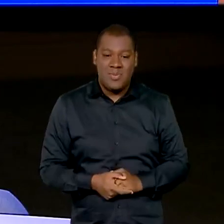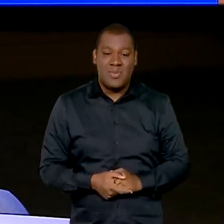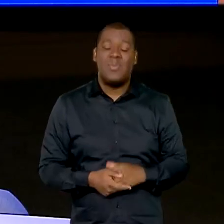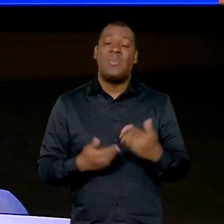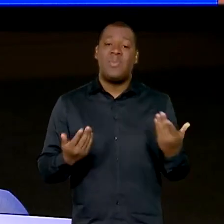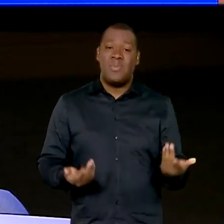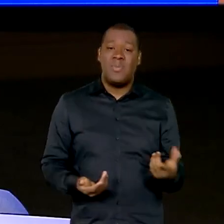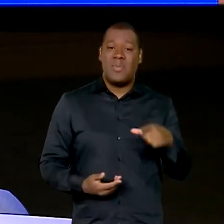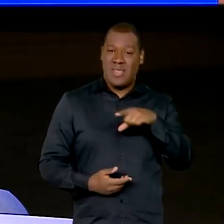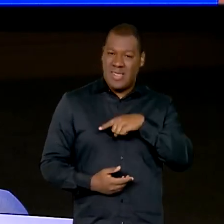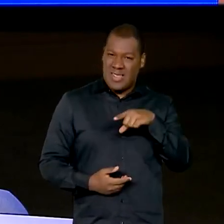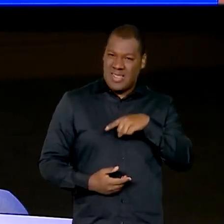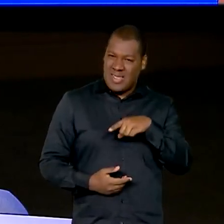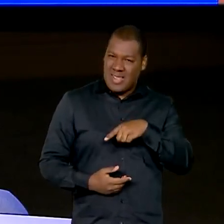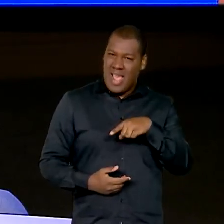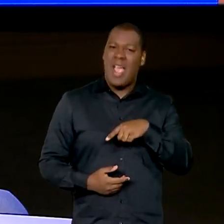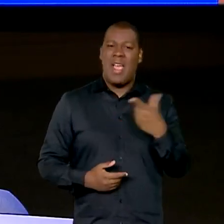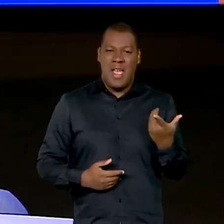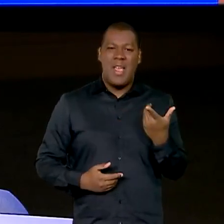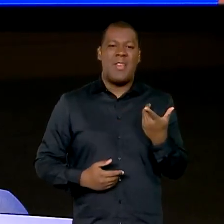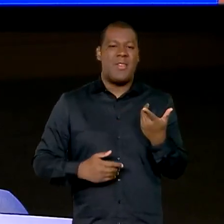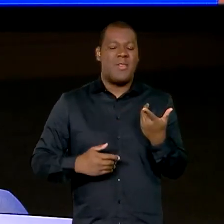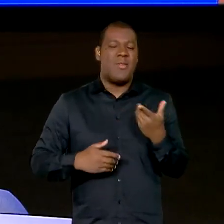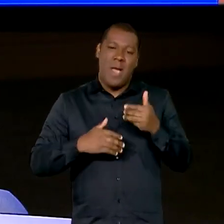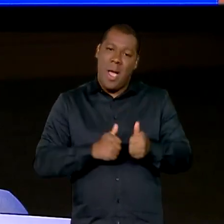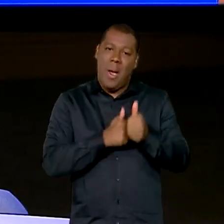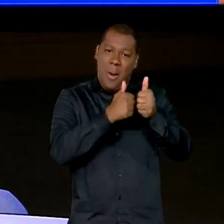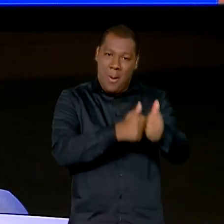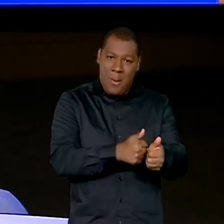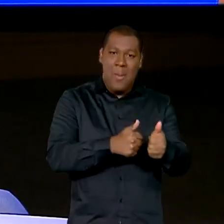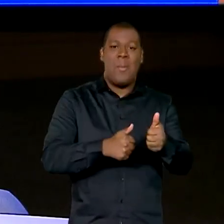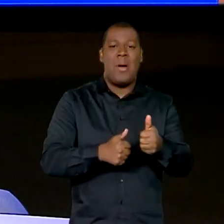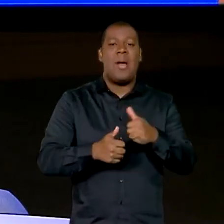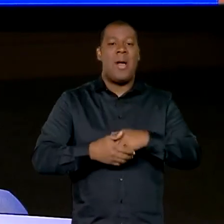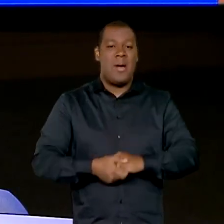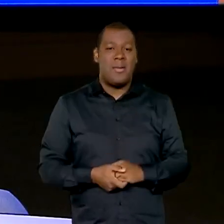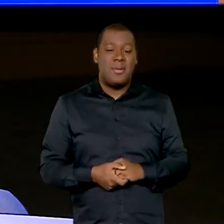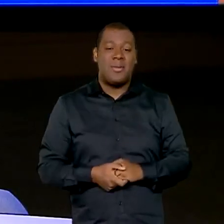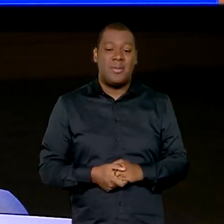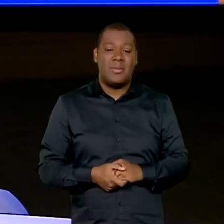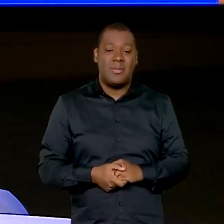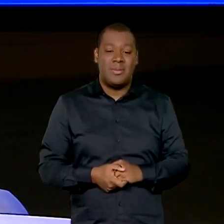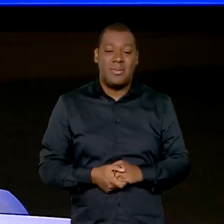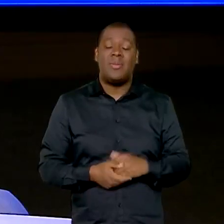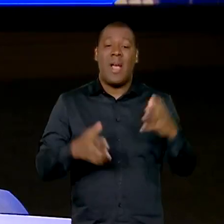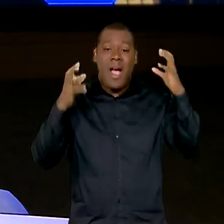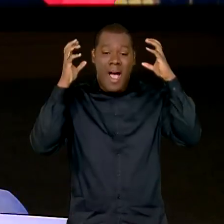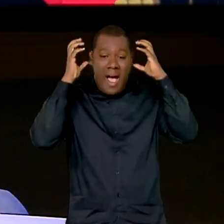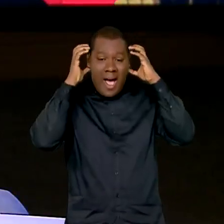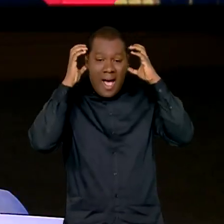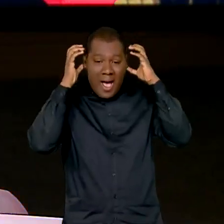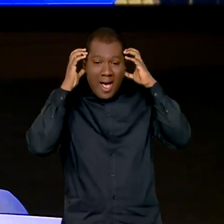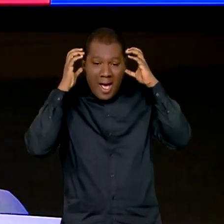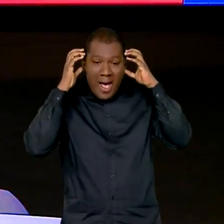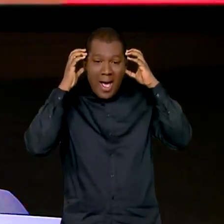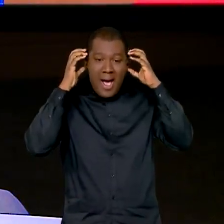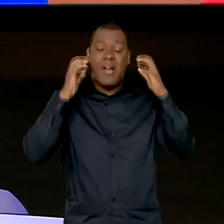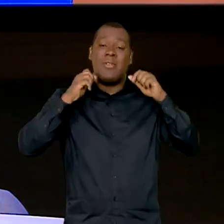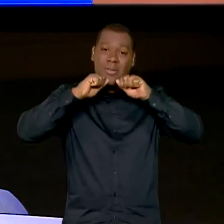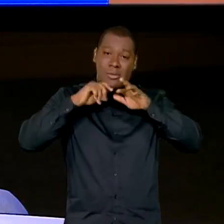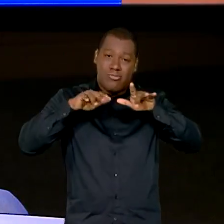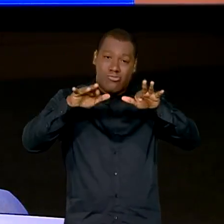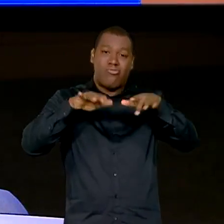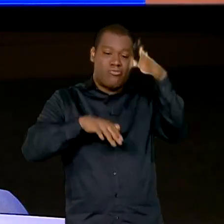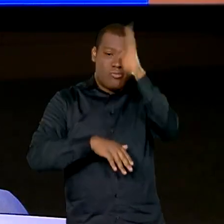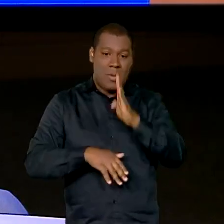as opções para você nos acompanhar nessa entrevista. Vamos a elas. Estamos em rede facultativa de rádio para todo o país, mas se você